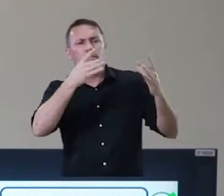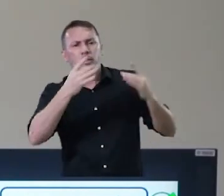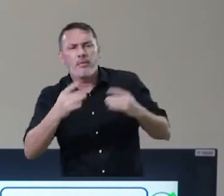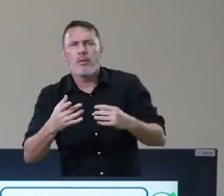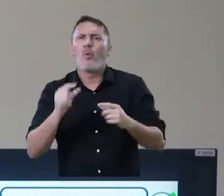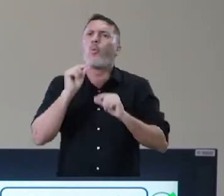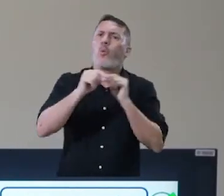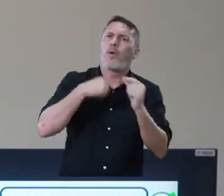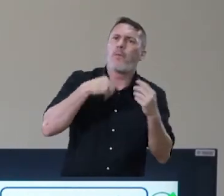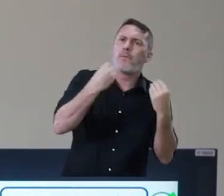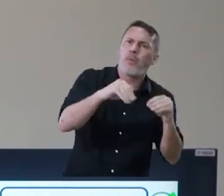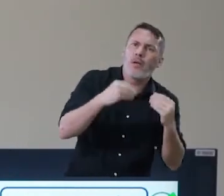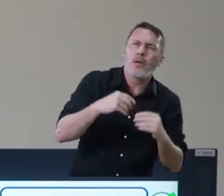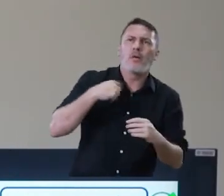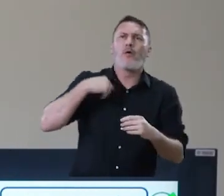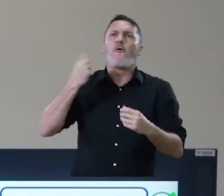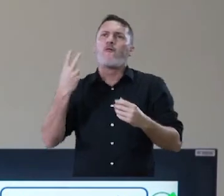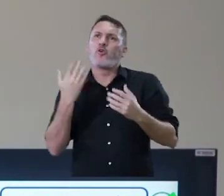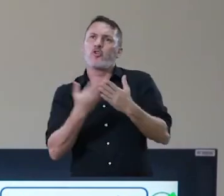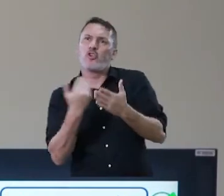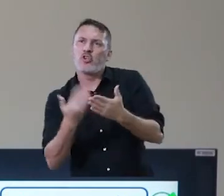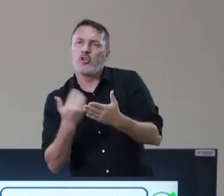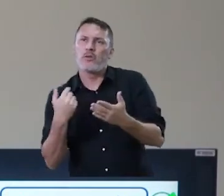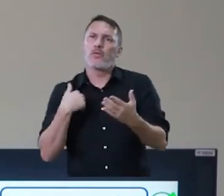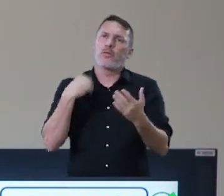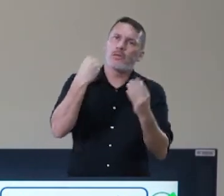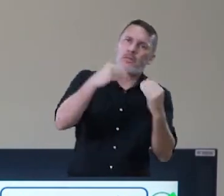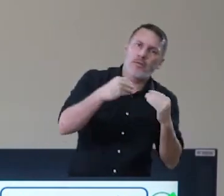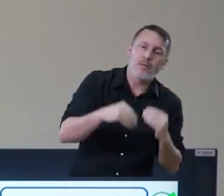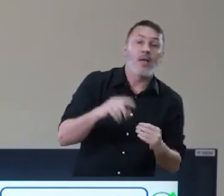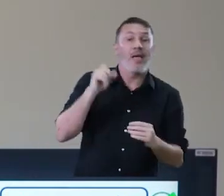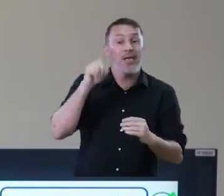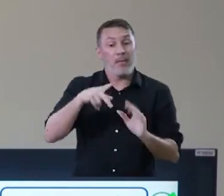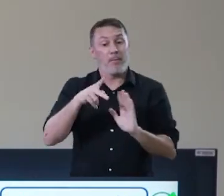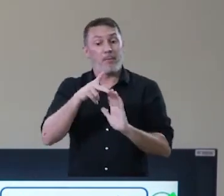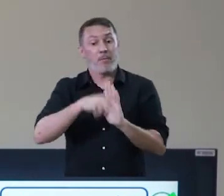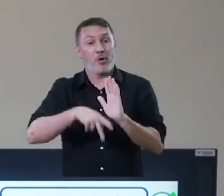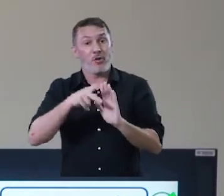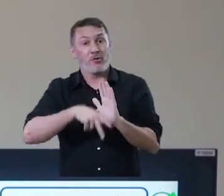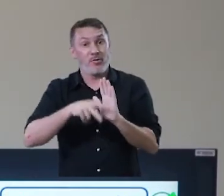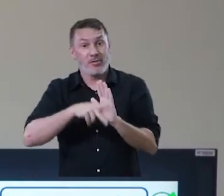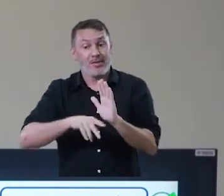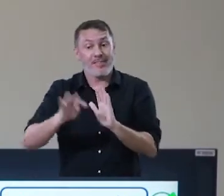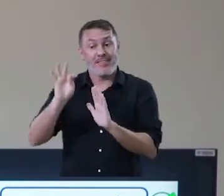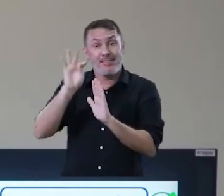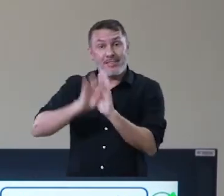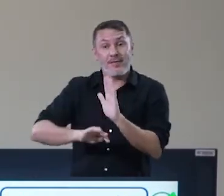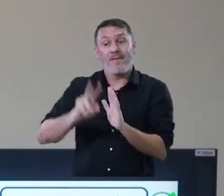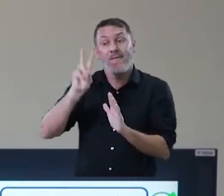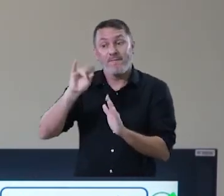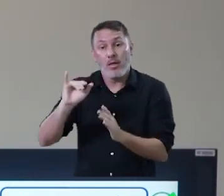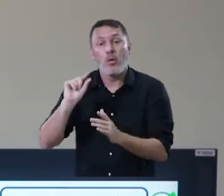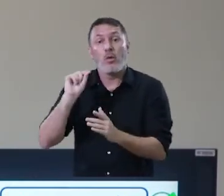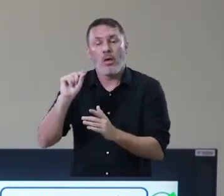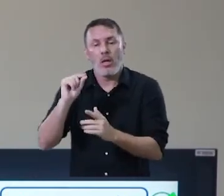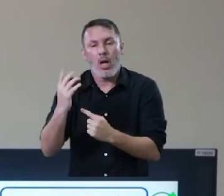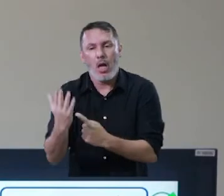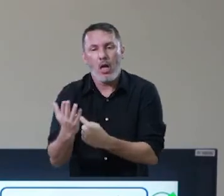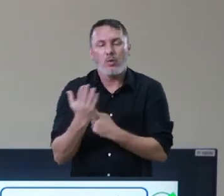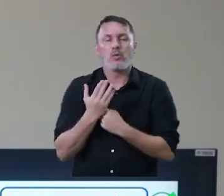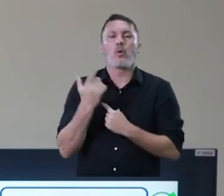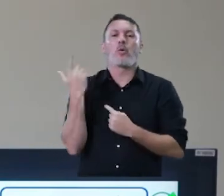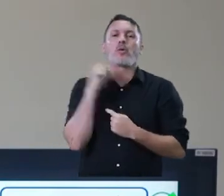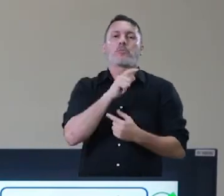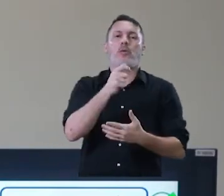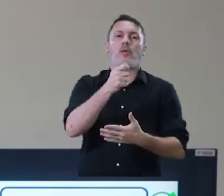O que você vai escrever, o que você vai colocar, o que você vai retirar? Então, o projeto de texto é aquele que vai auxiliar